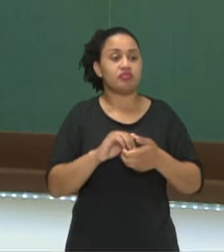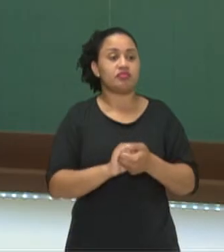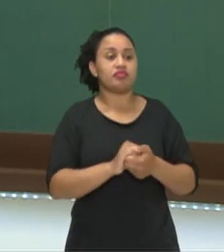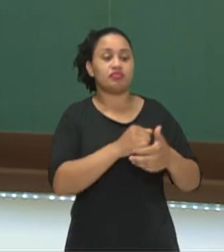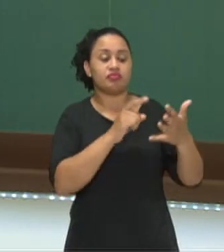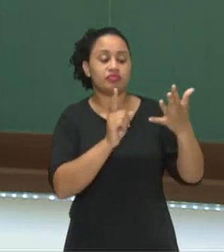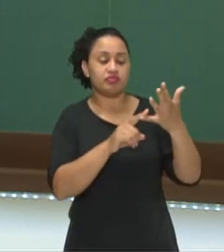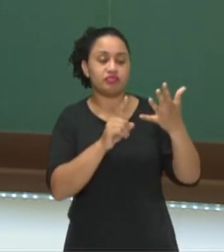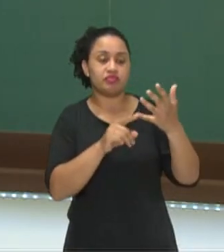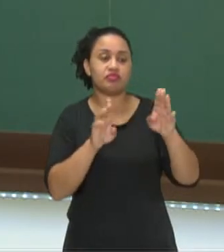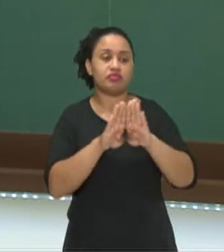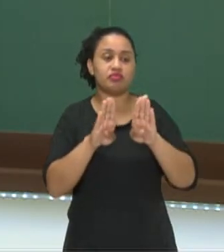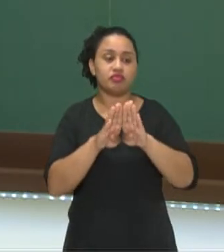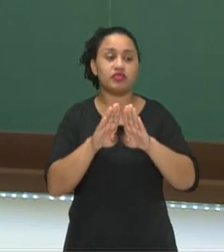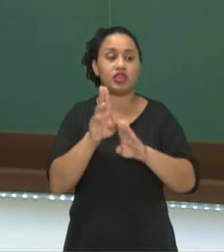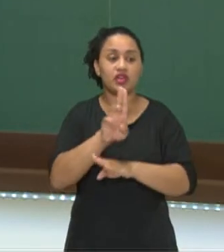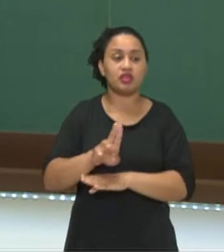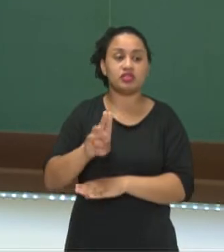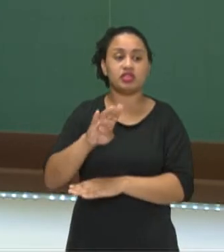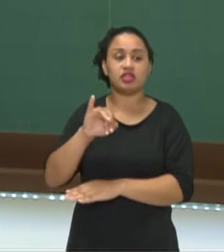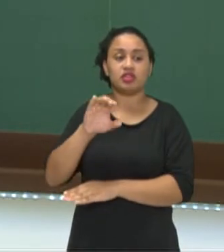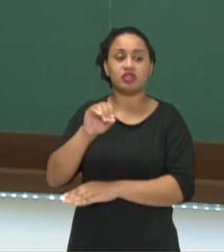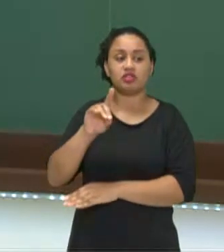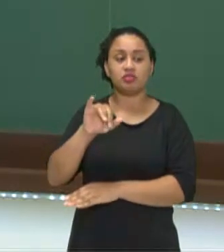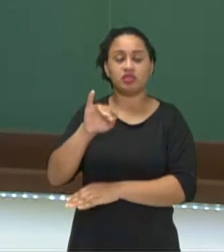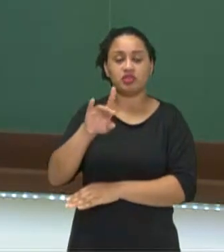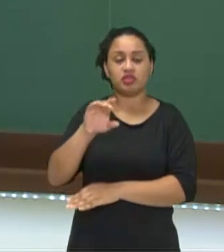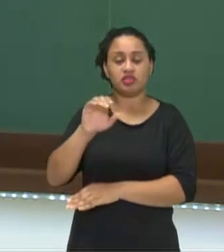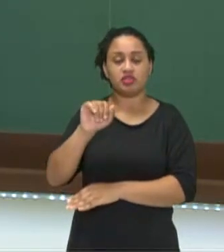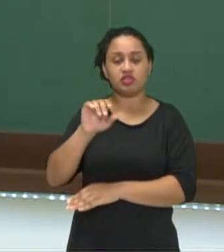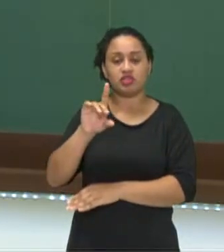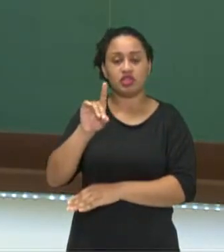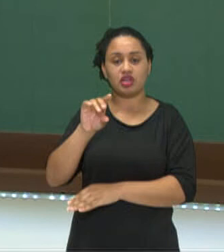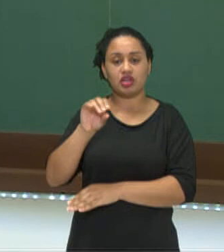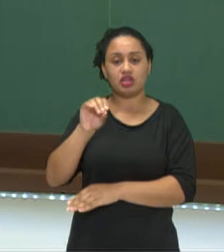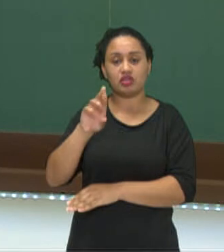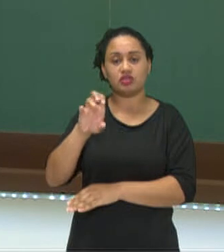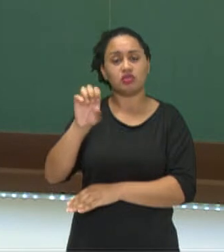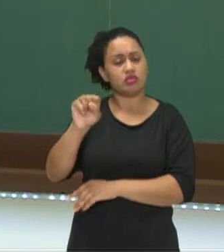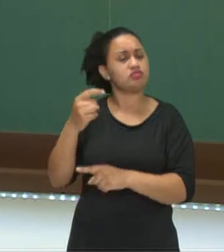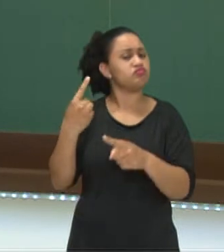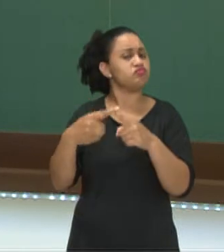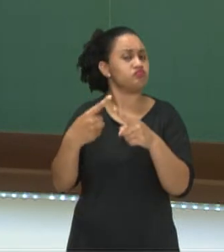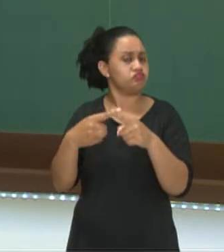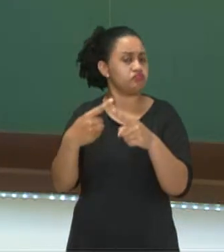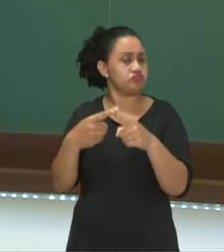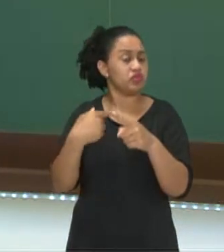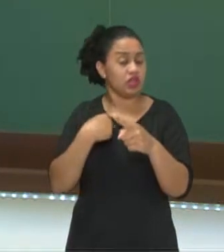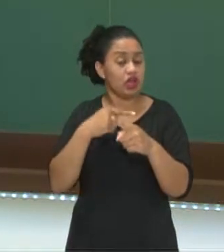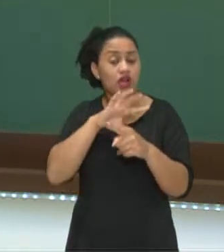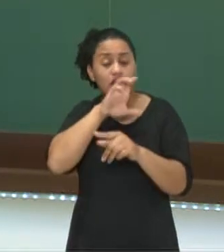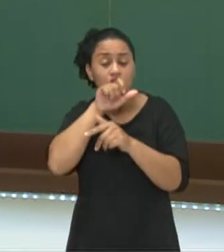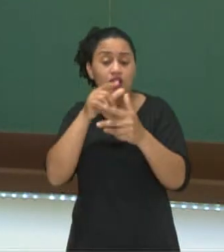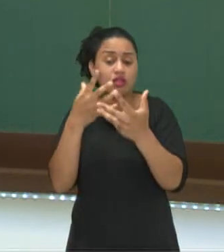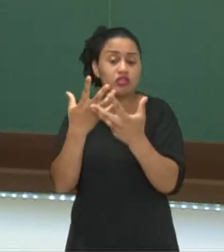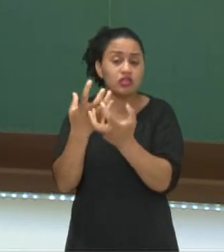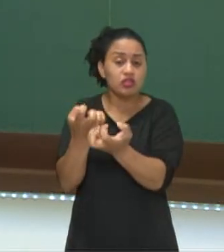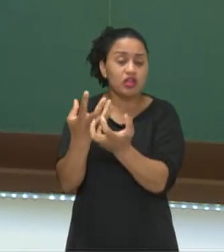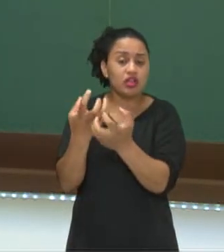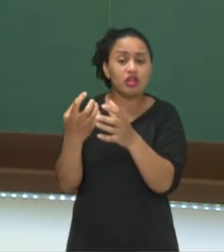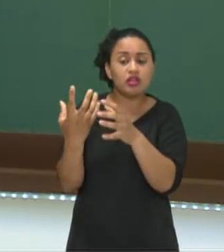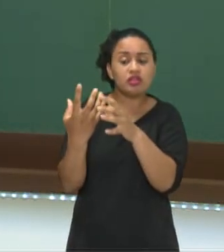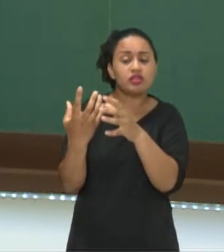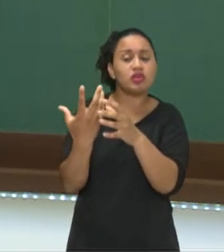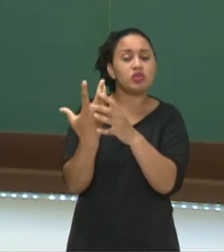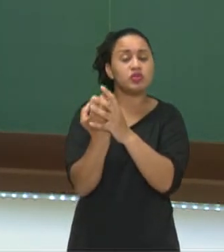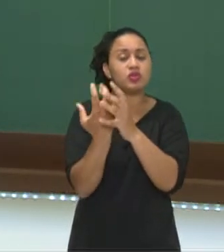E também são utilizadas como bioindicadores. Por quê? Como elas são animais filtradores, elas vão filtrar tudo